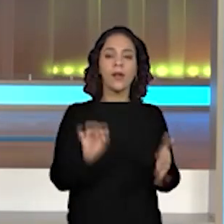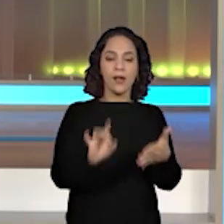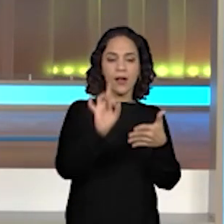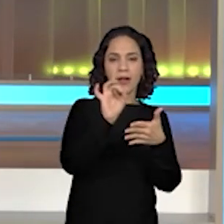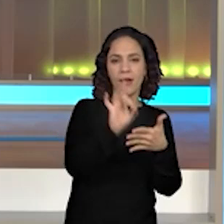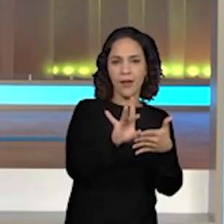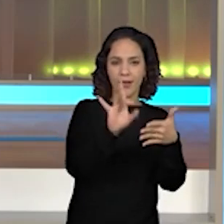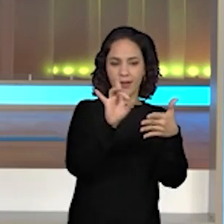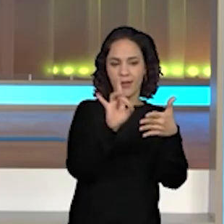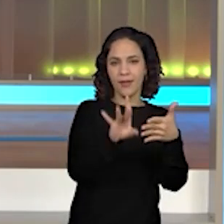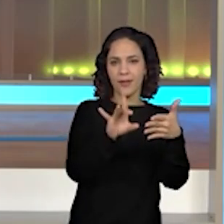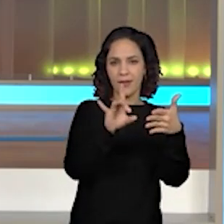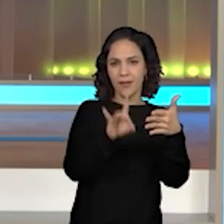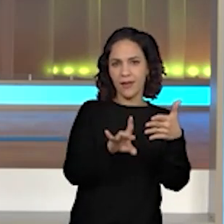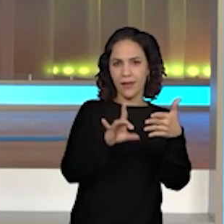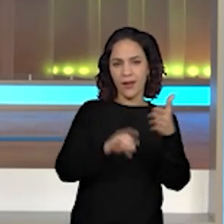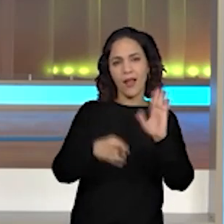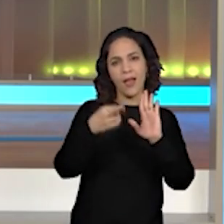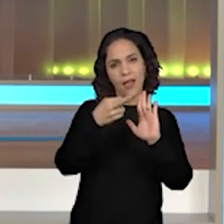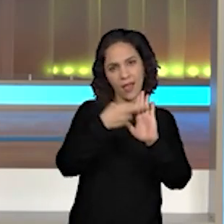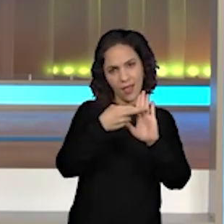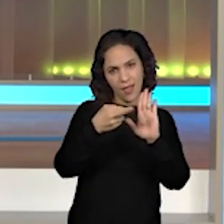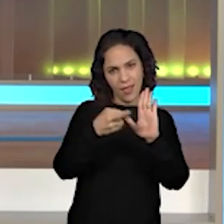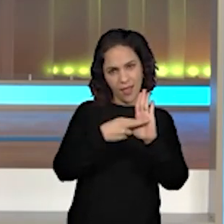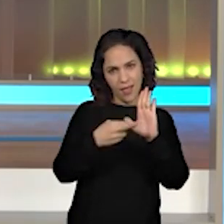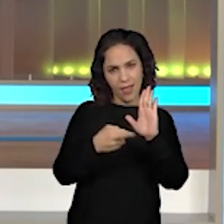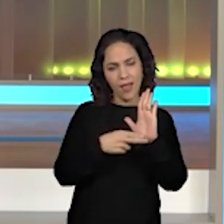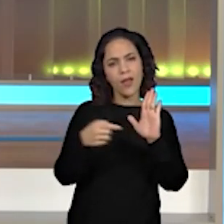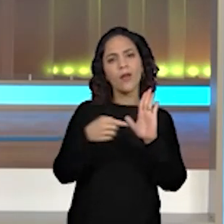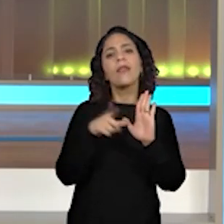regra há motivos